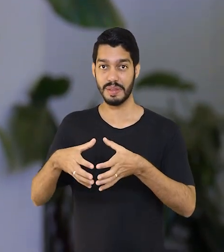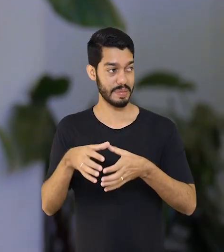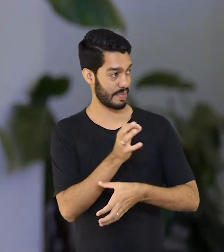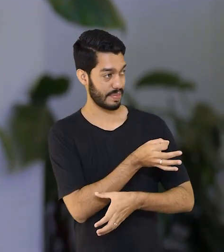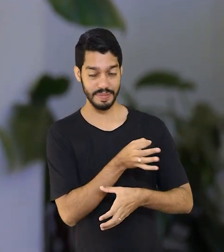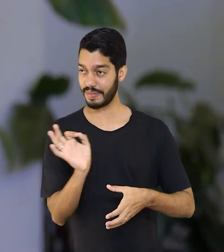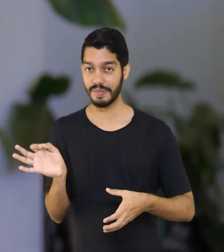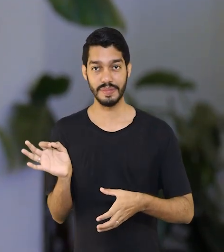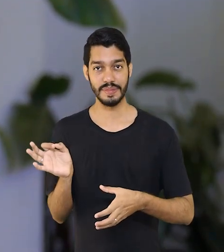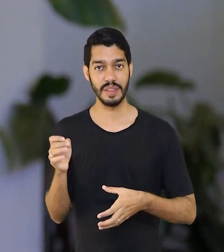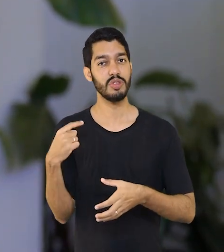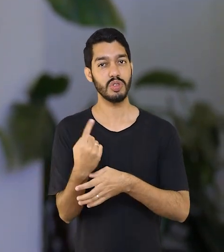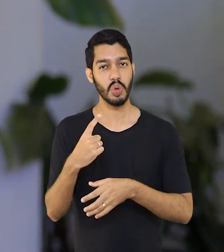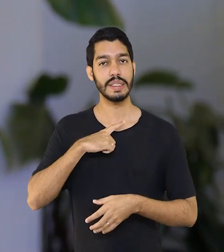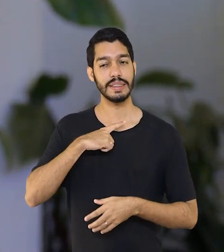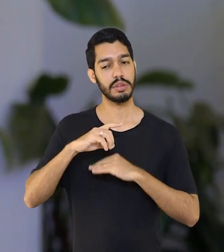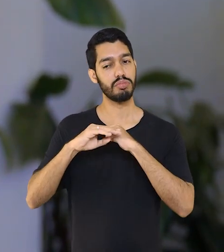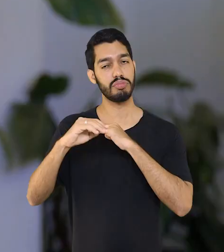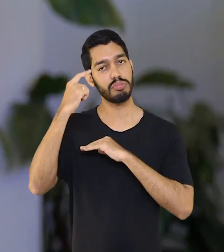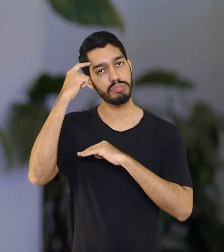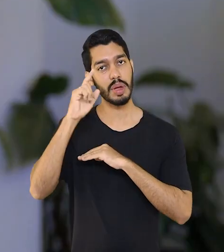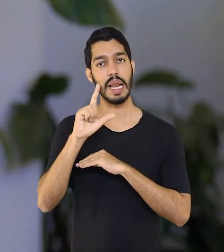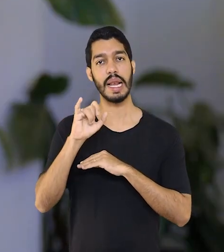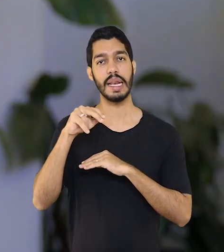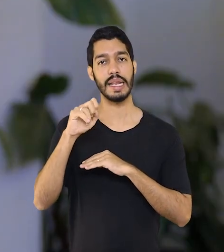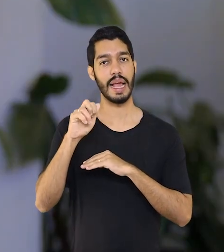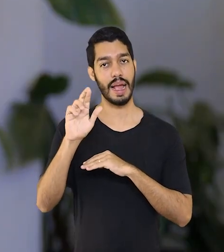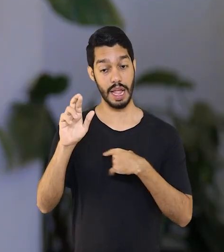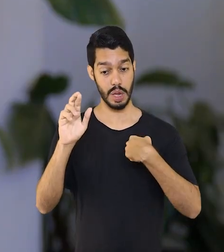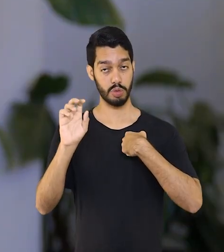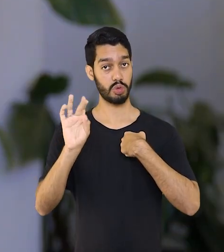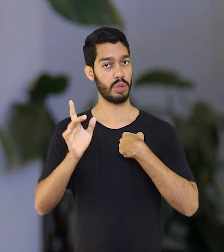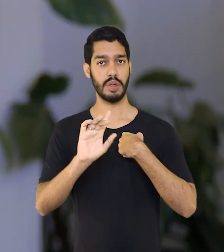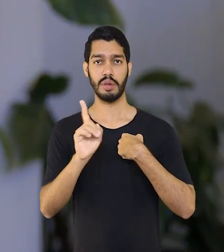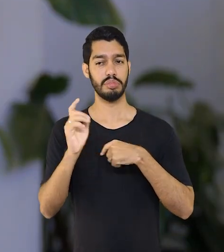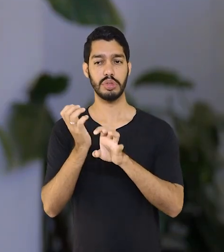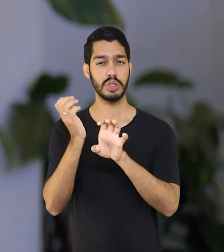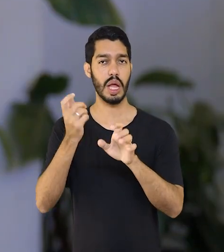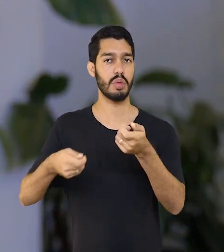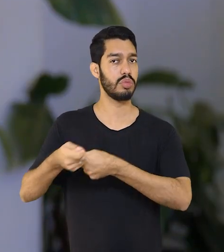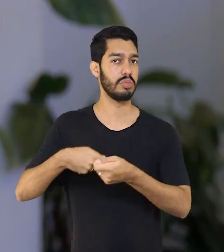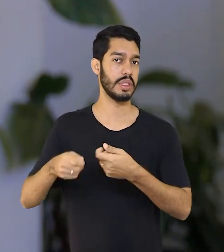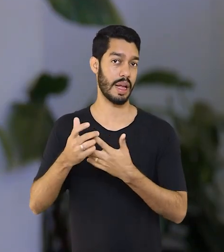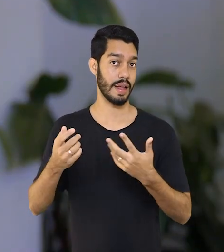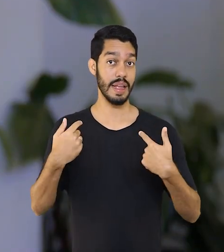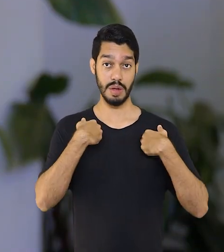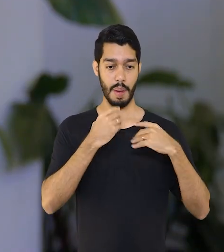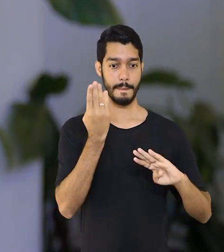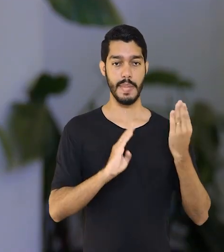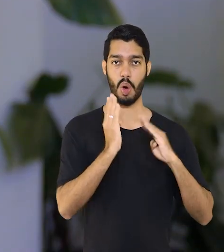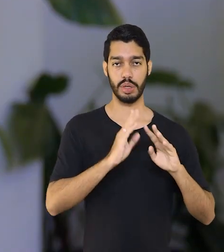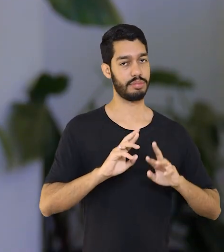meio lineares, não eu e Suzana. A engenharia, a economia, a física. Os biólogos